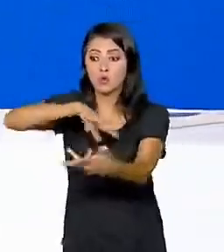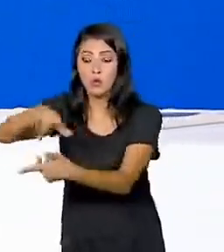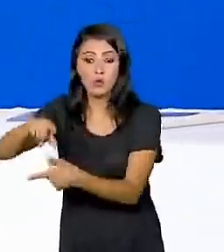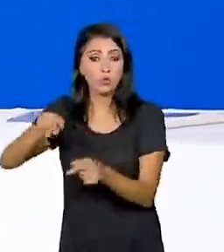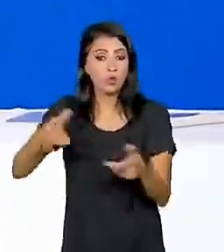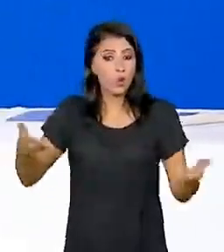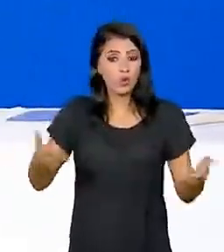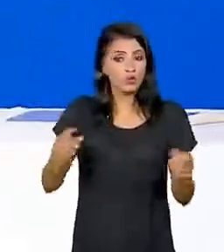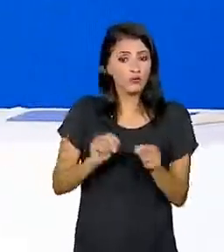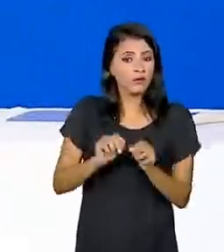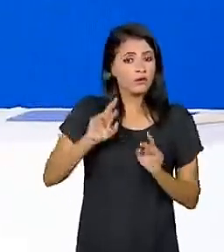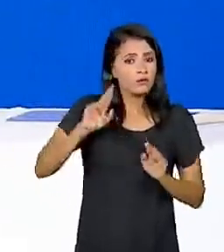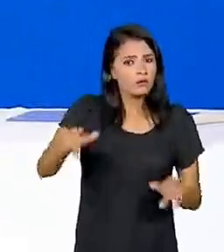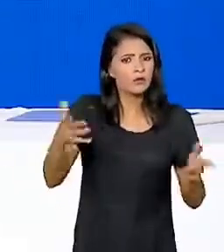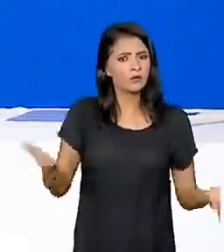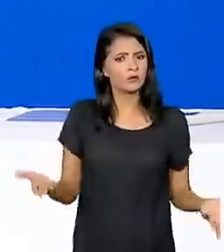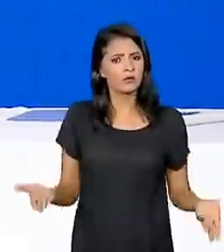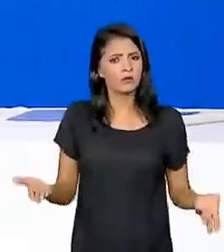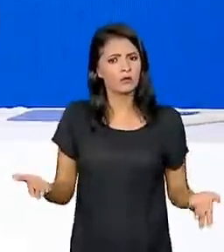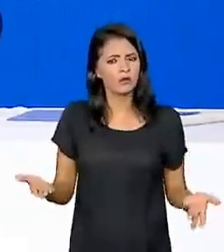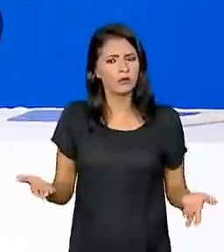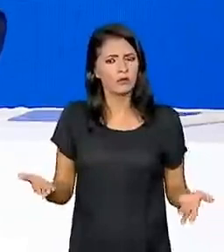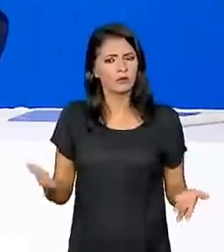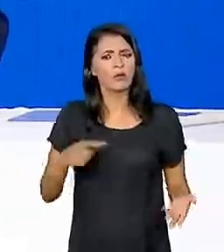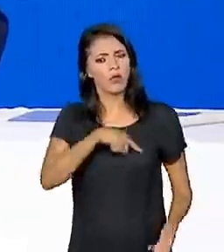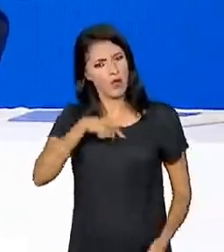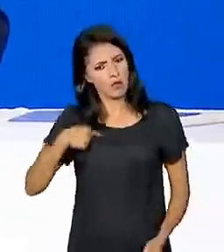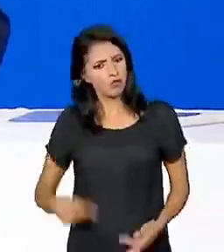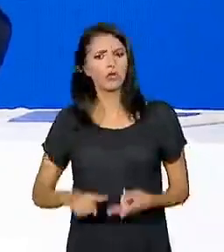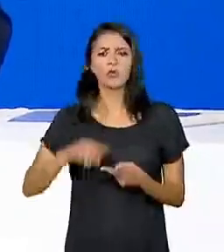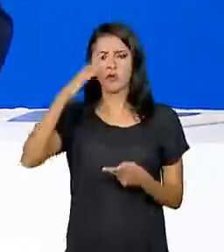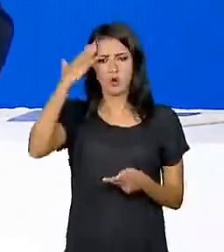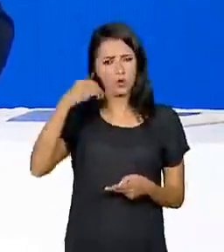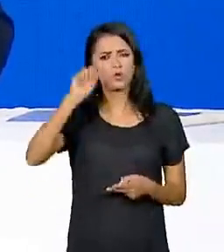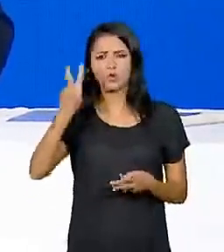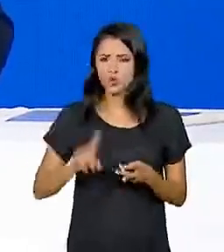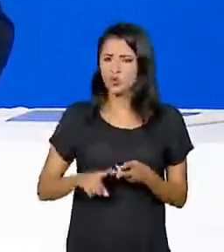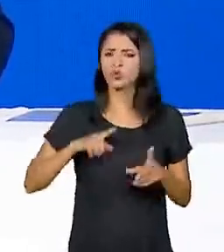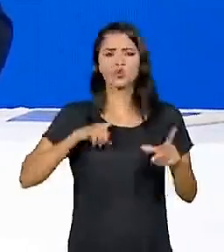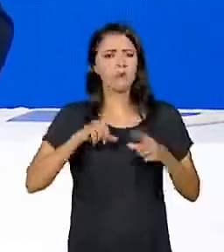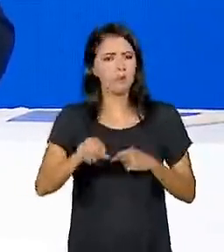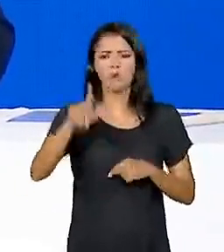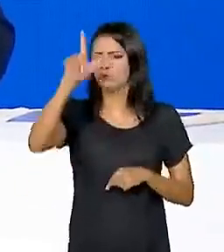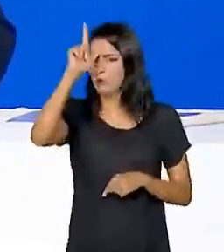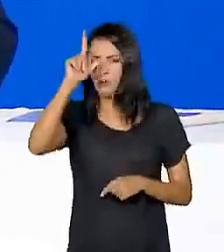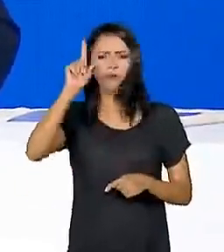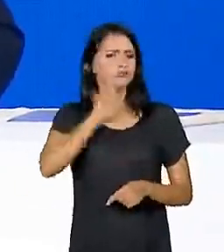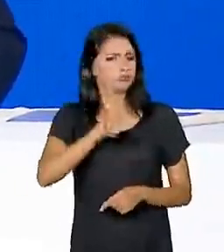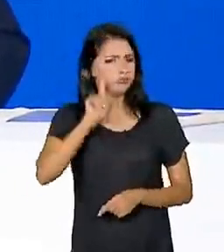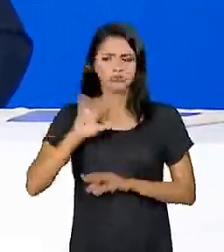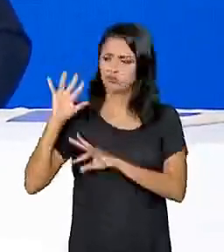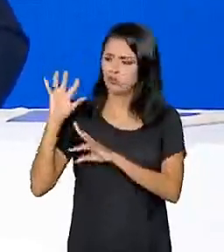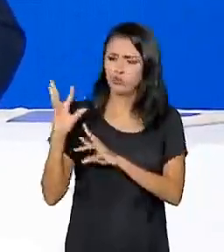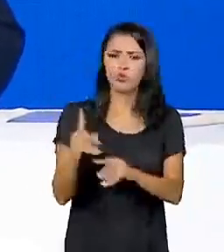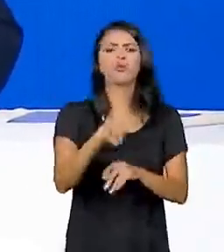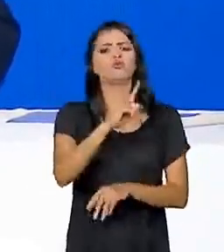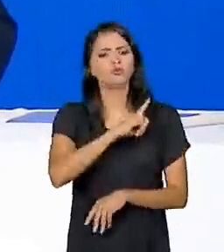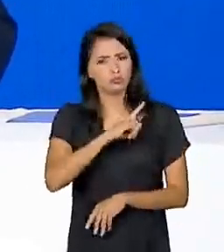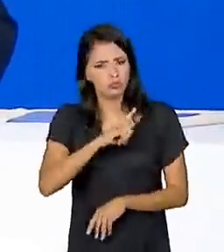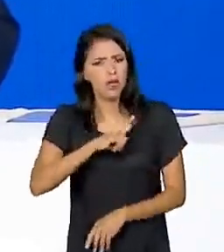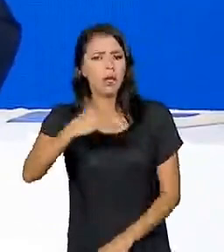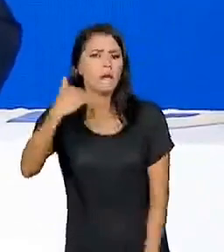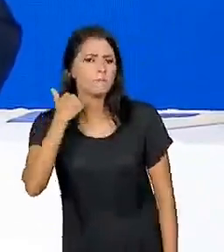isso hoje em dia? A China, a Coreia do Sul, o Japão, a Alemanha, os Estados Unidos, todos têm bancos,